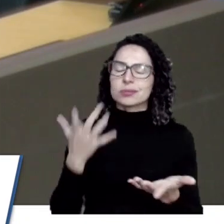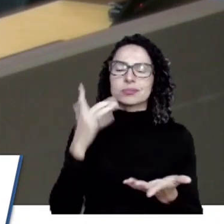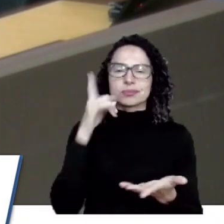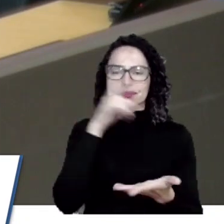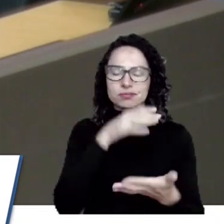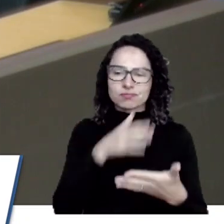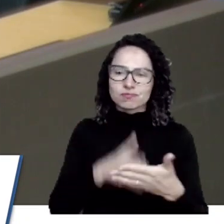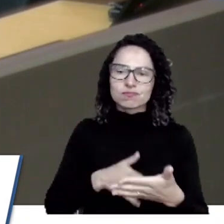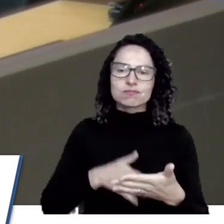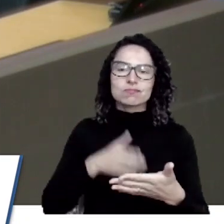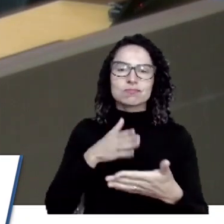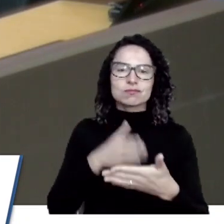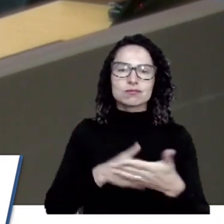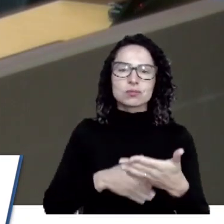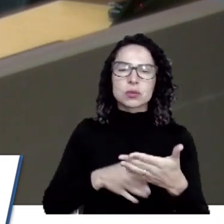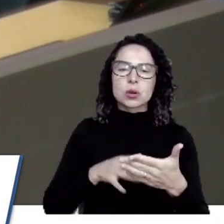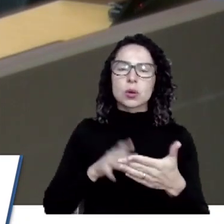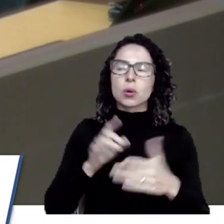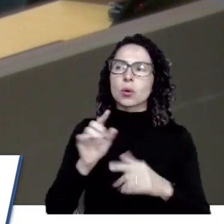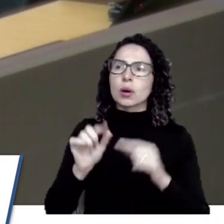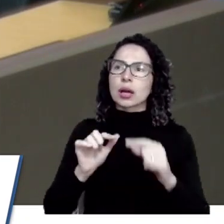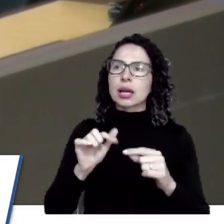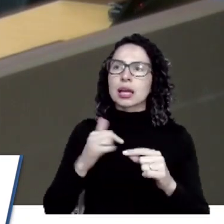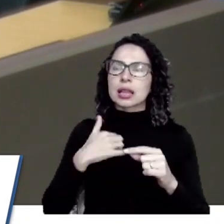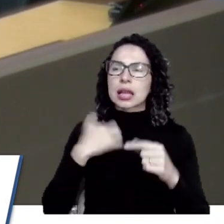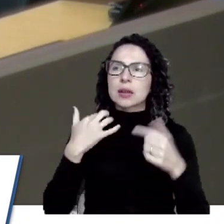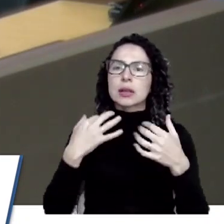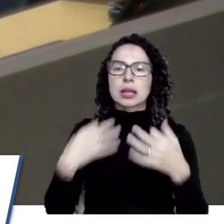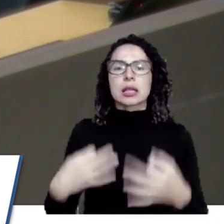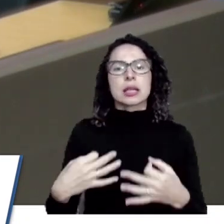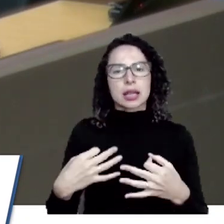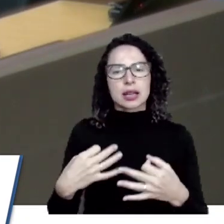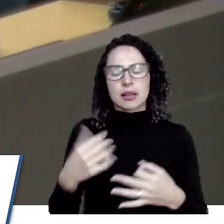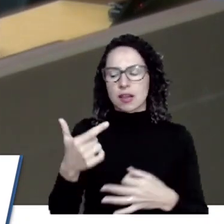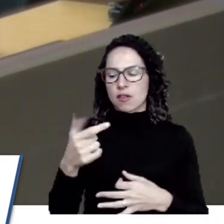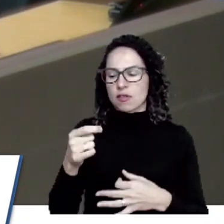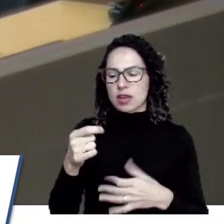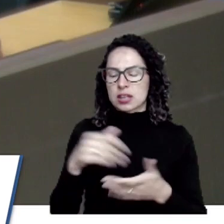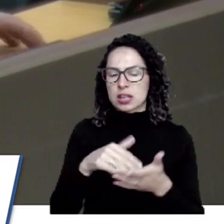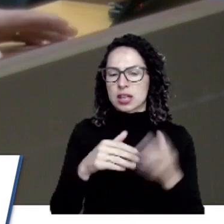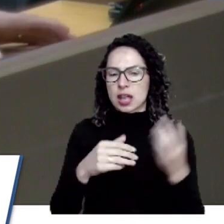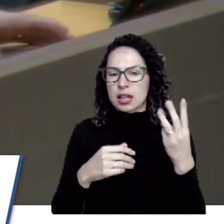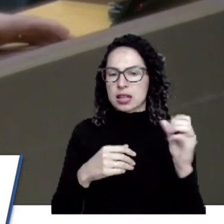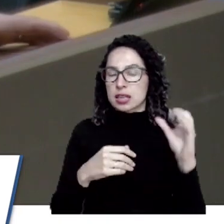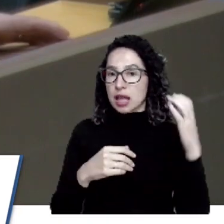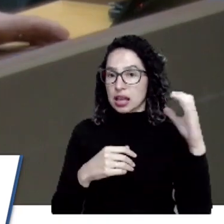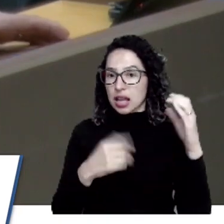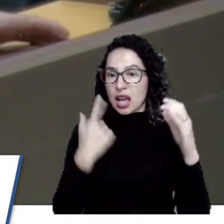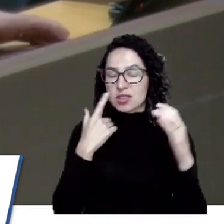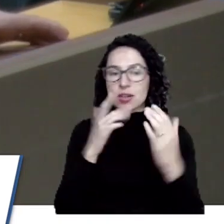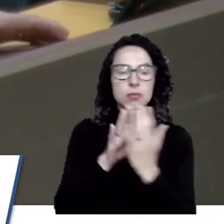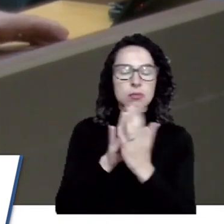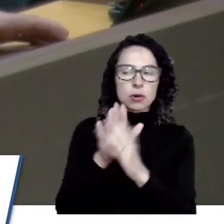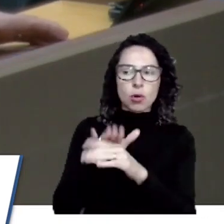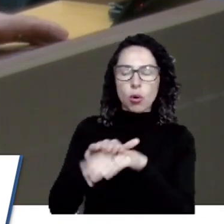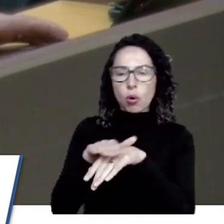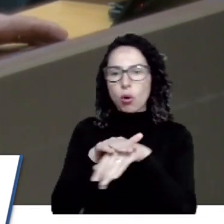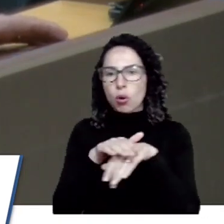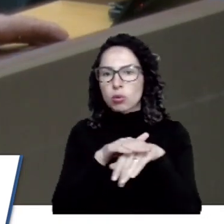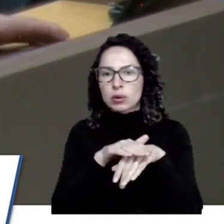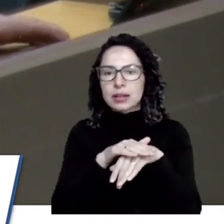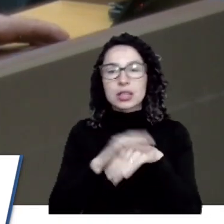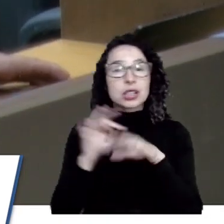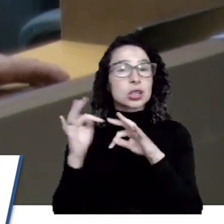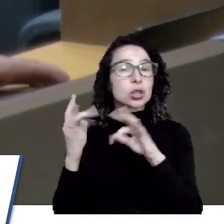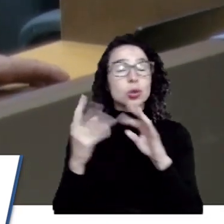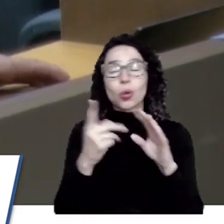acho que, eu tenho certeza, de 20 a 30 creches que eu procurei conversar, todas foram